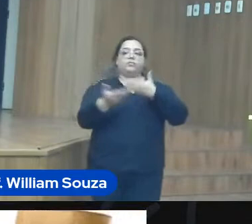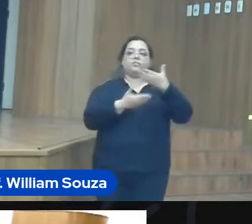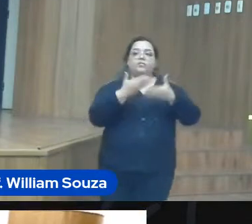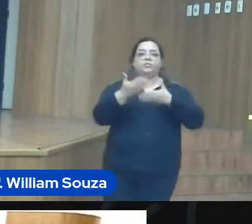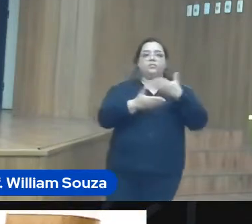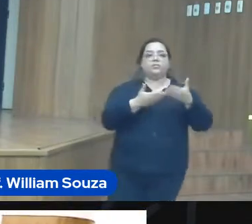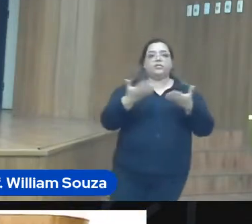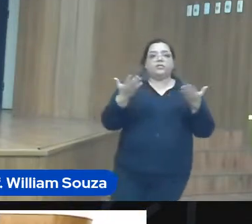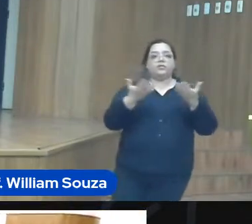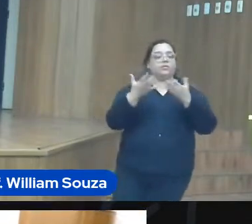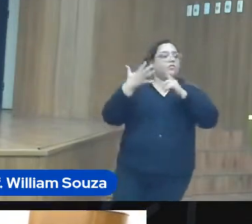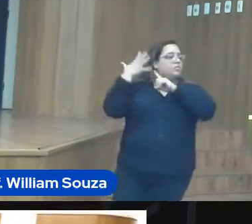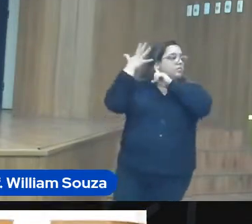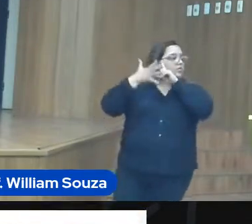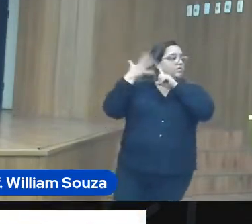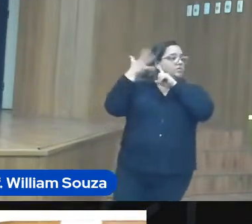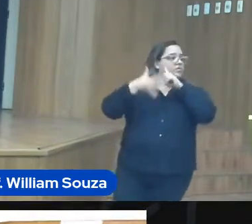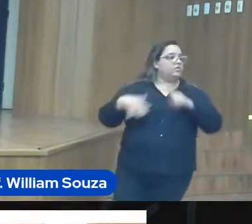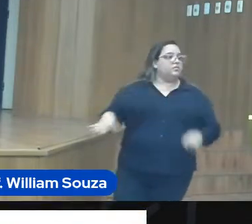nosso palestrante.